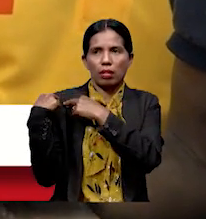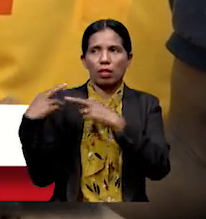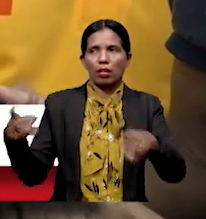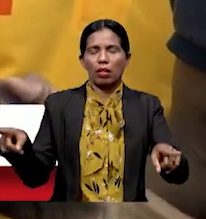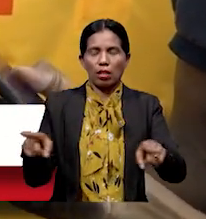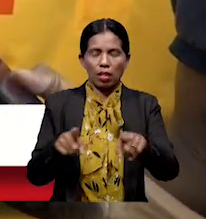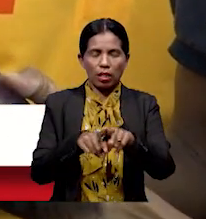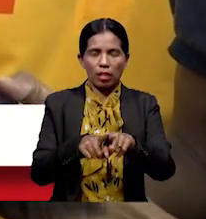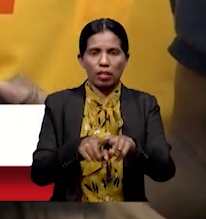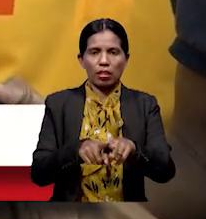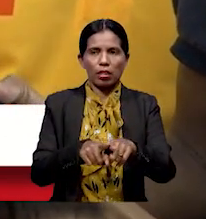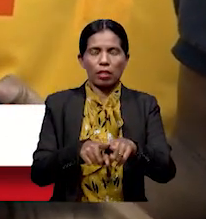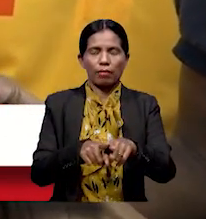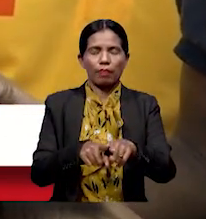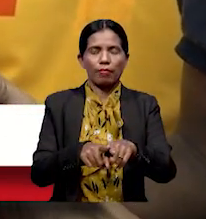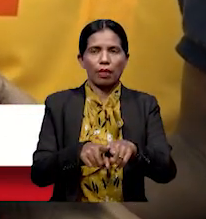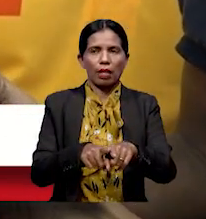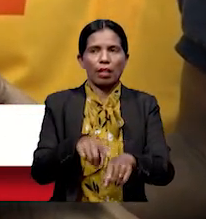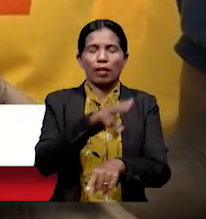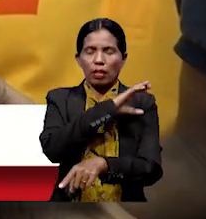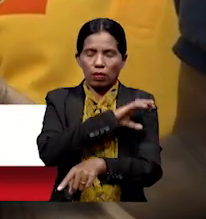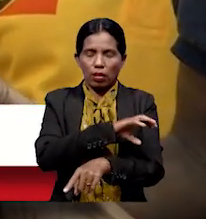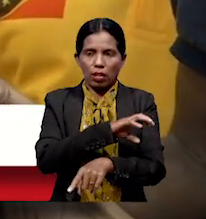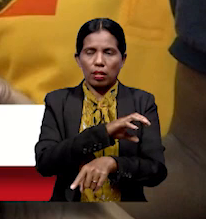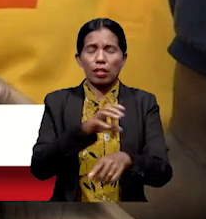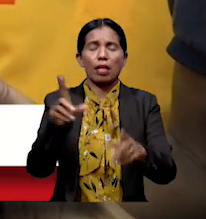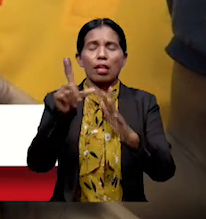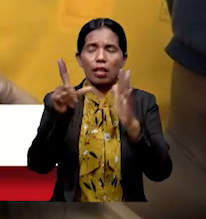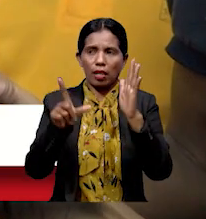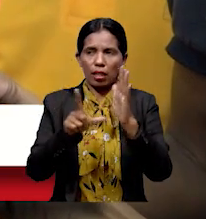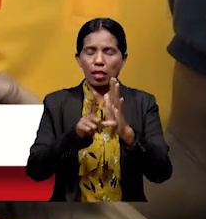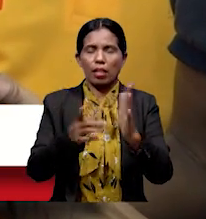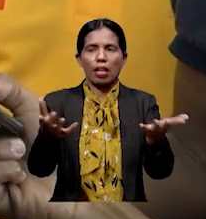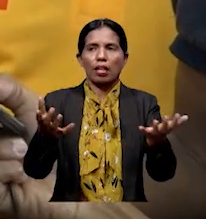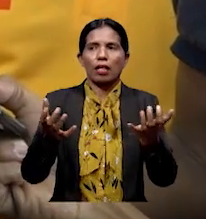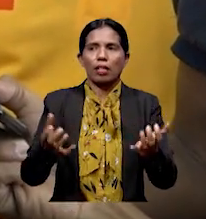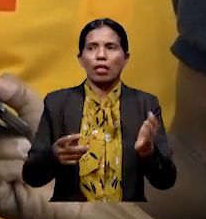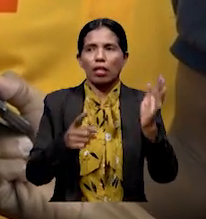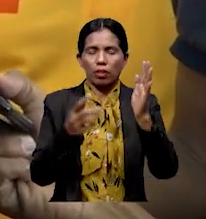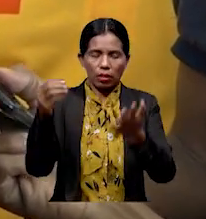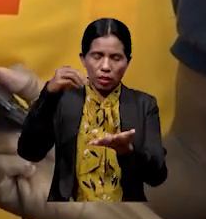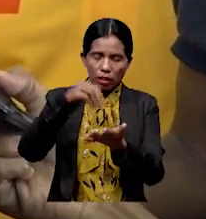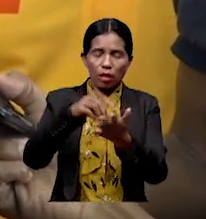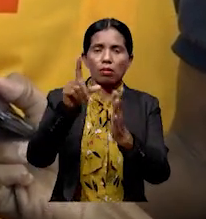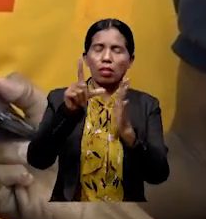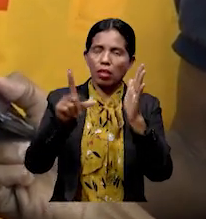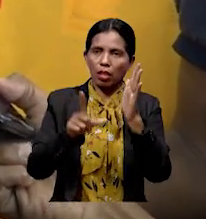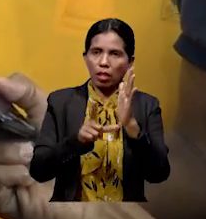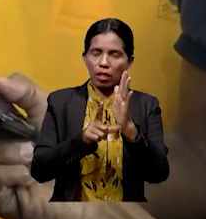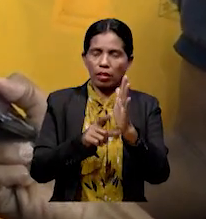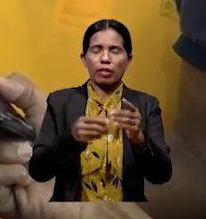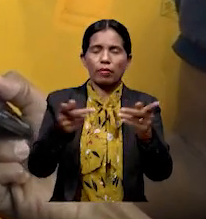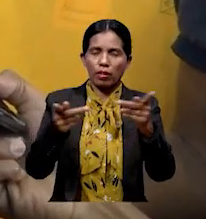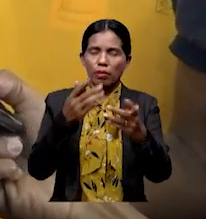constituição. Agora, naturalmente que PDRT é candidato a cara a tu hatur fale constituição e ele faz ter bem